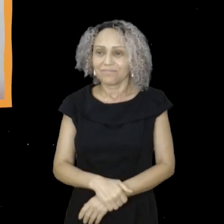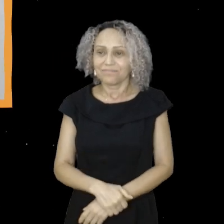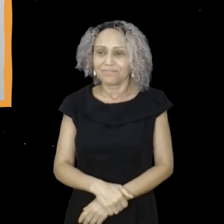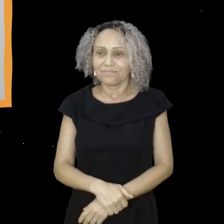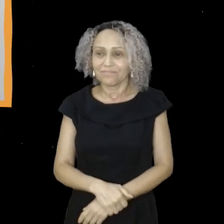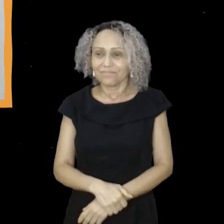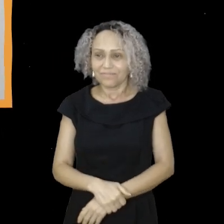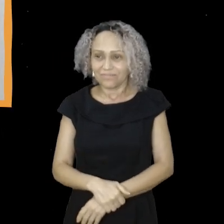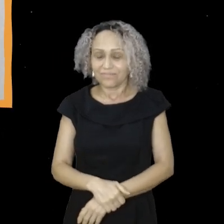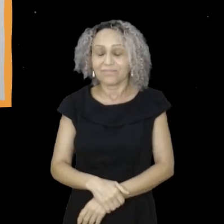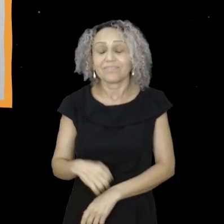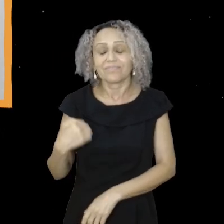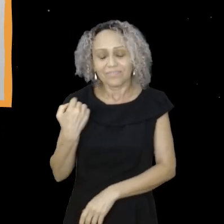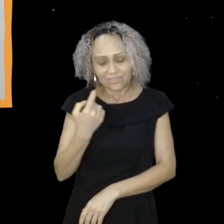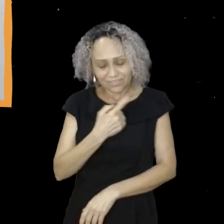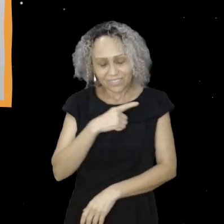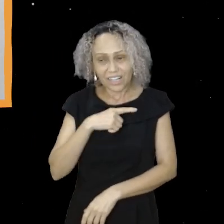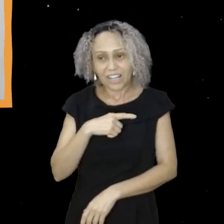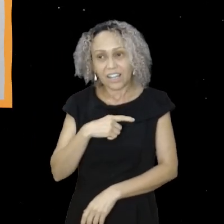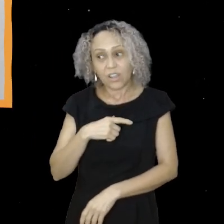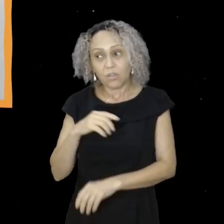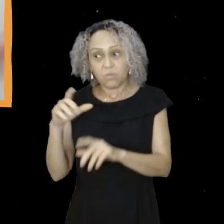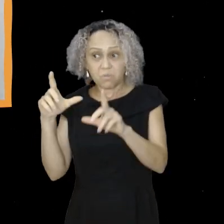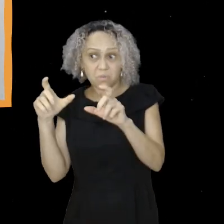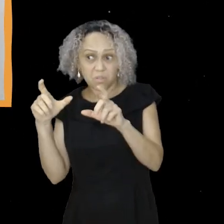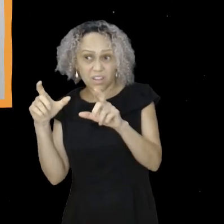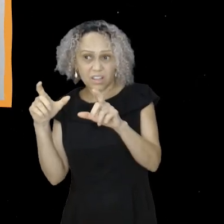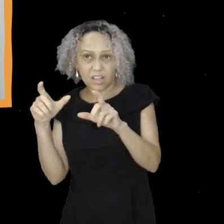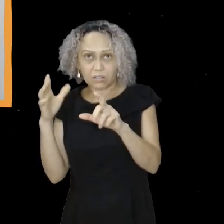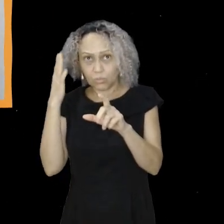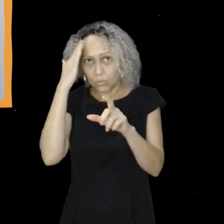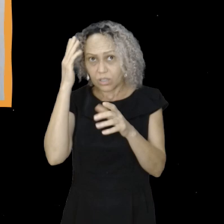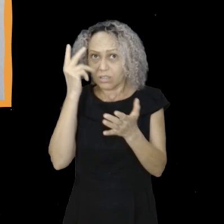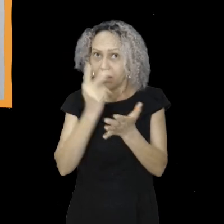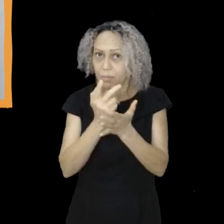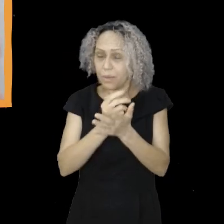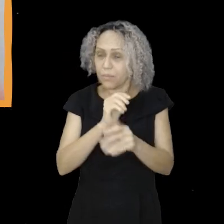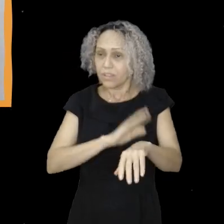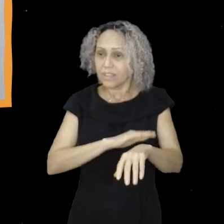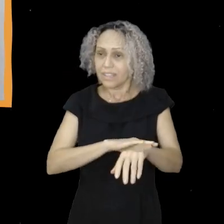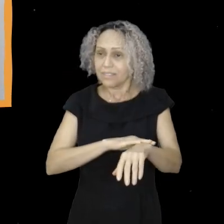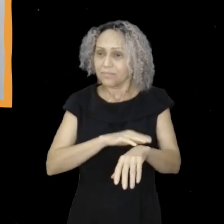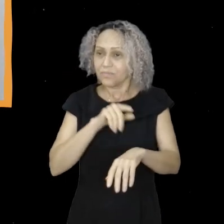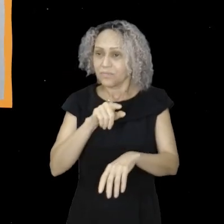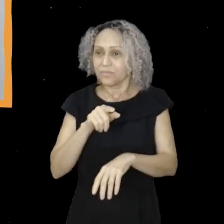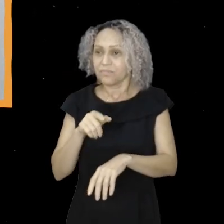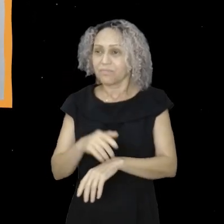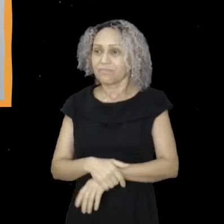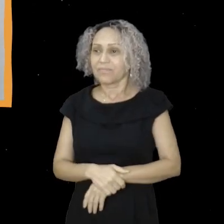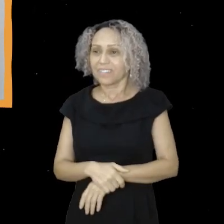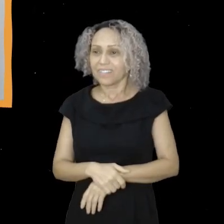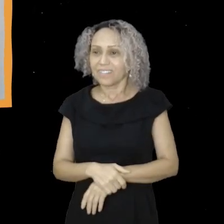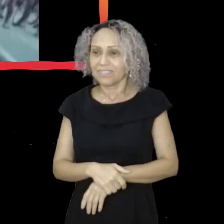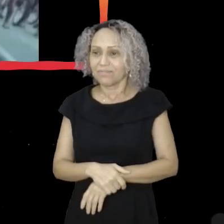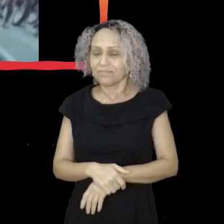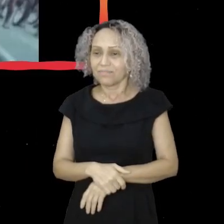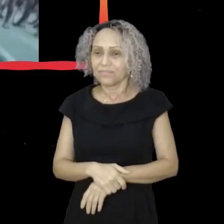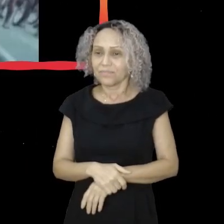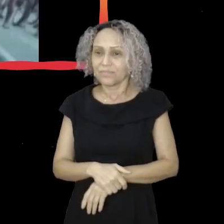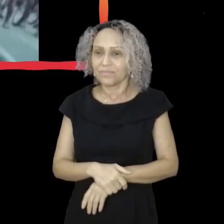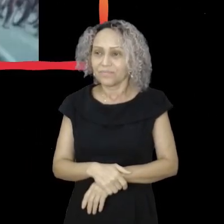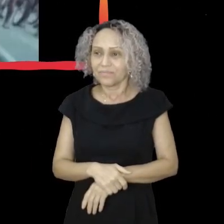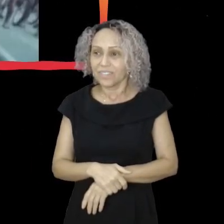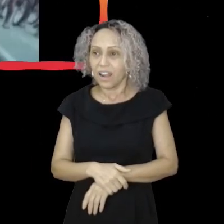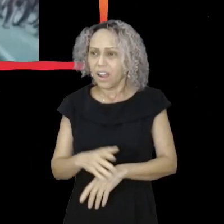A gente tem outro retrato, que a gente não sabe se é da mesma época, então tu vai ter que contar pra gente. Mas ela vai entrar na tela agora aí pra gente, Brasil. É,